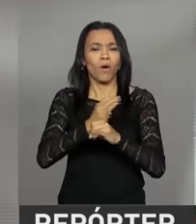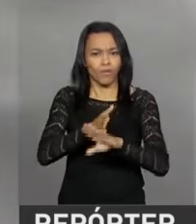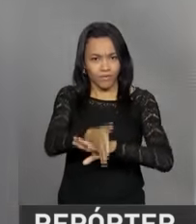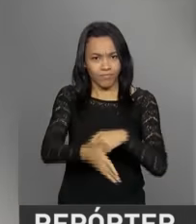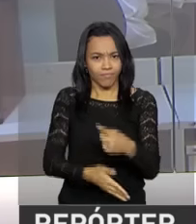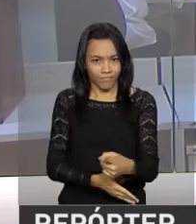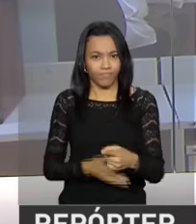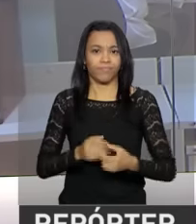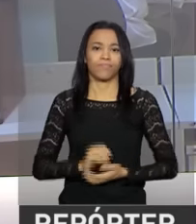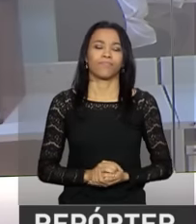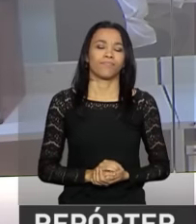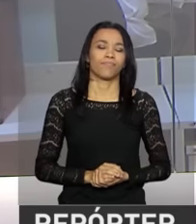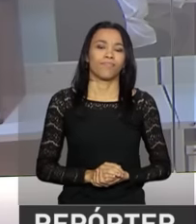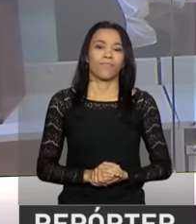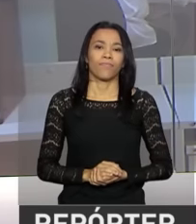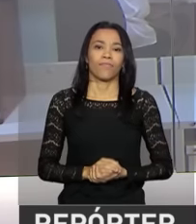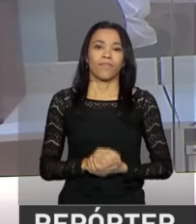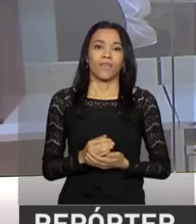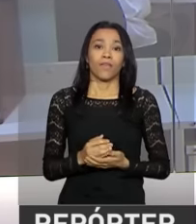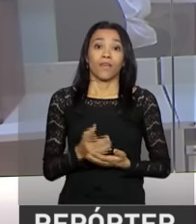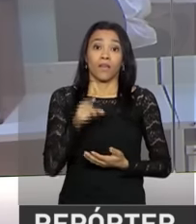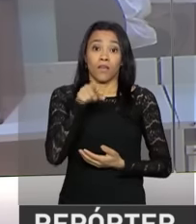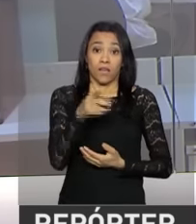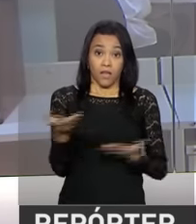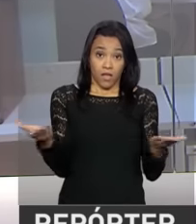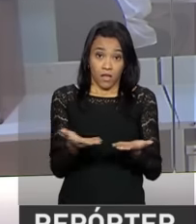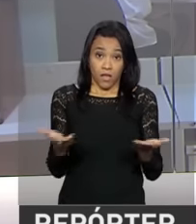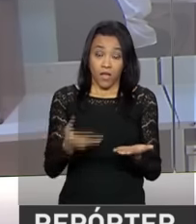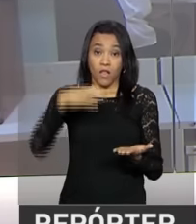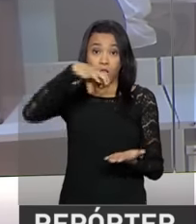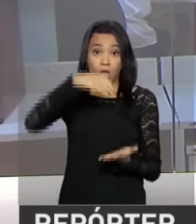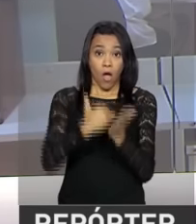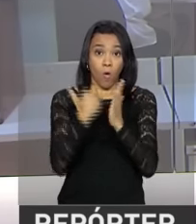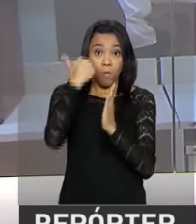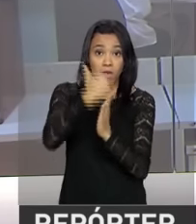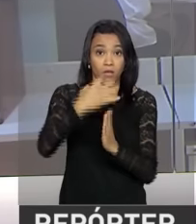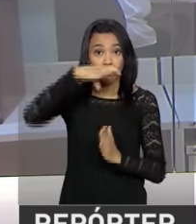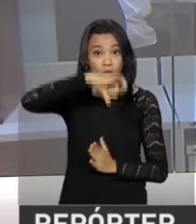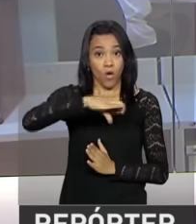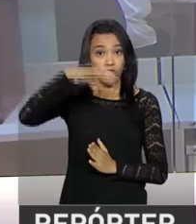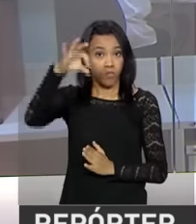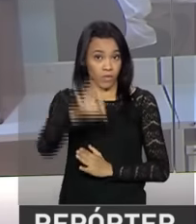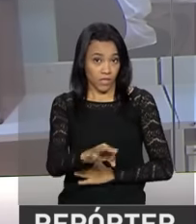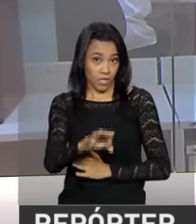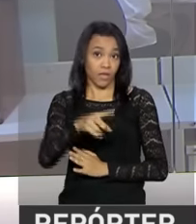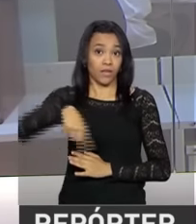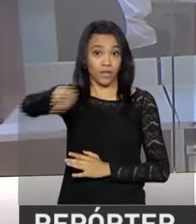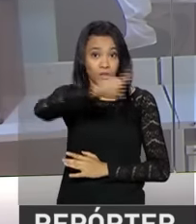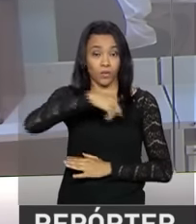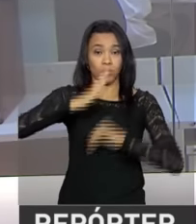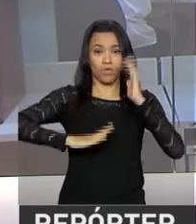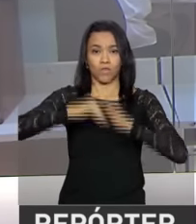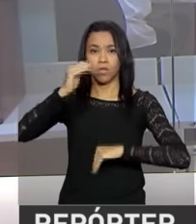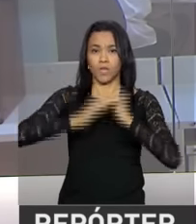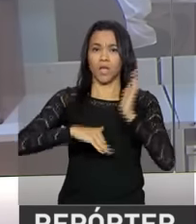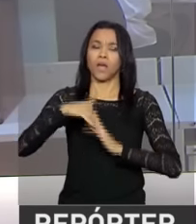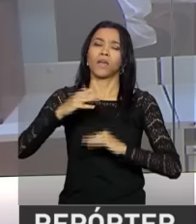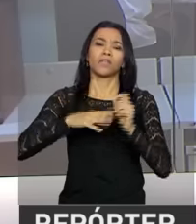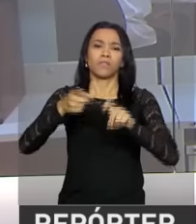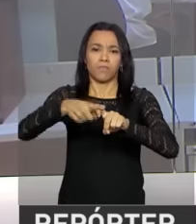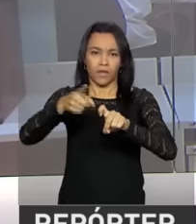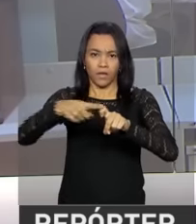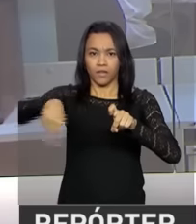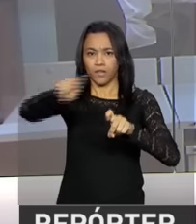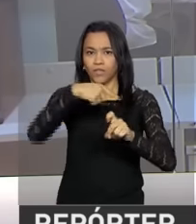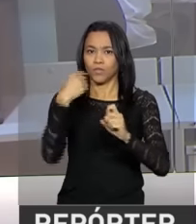Saúde. O reajuste de 9% na Bolsa dos Profissionais do Mais Médicos foi publicado no